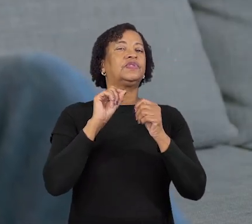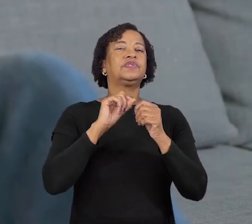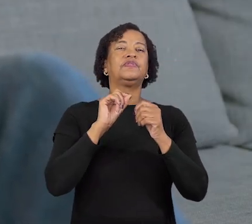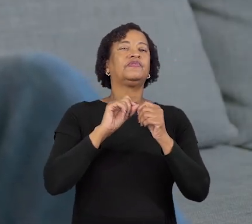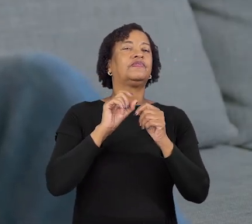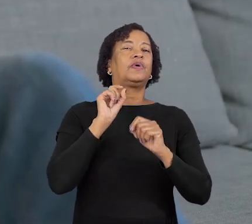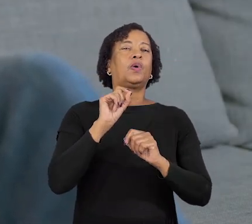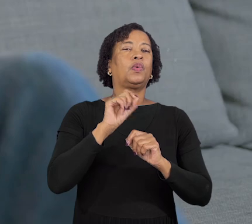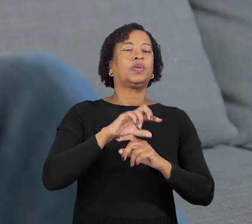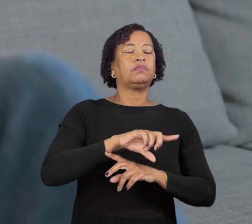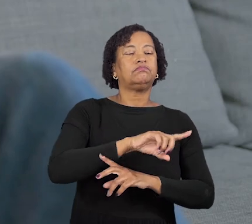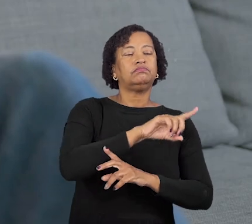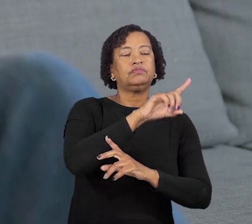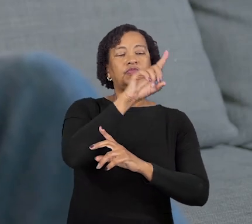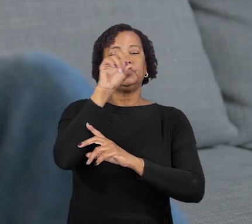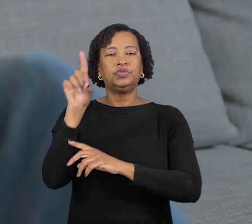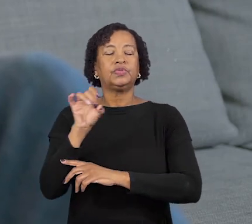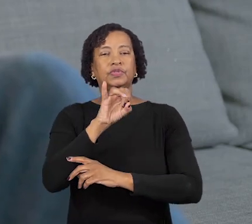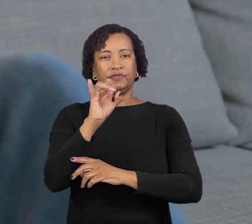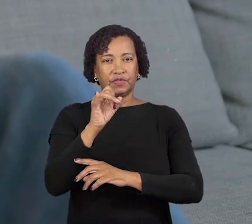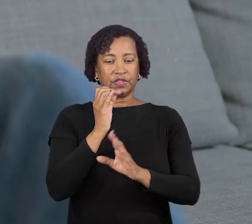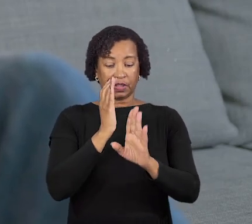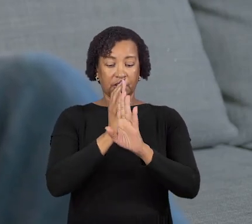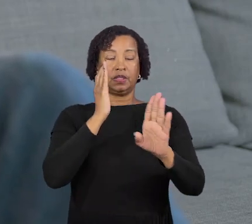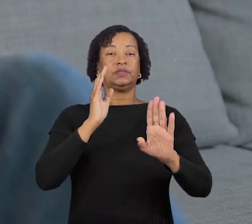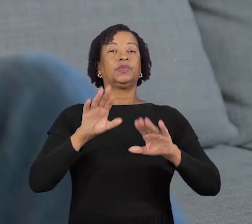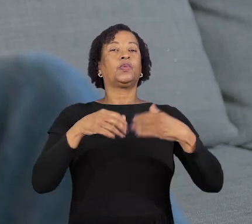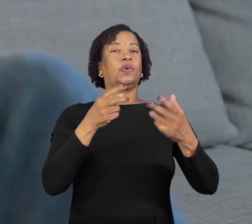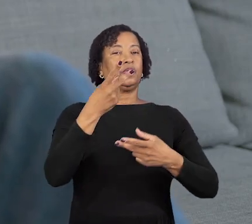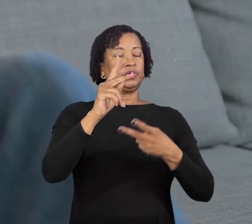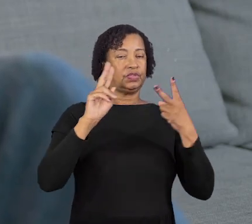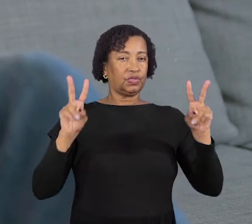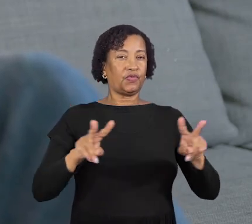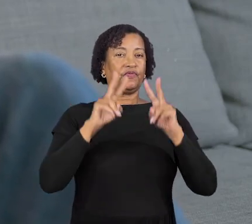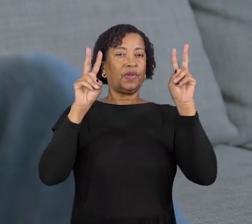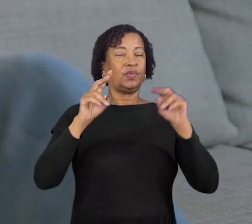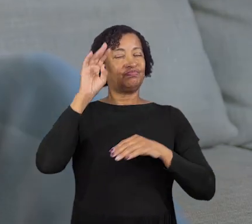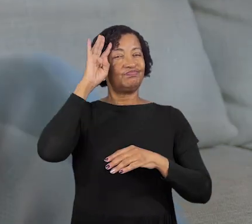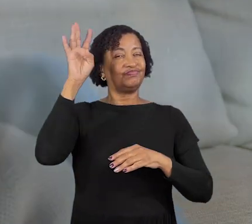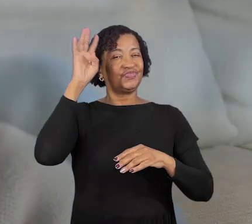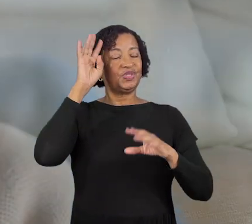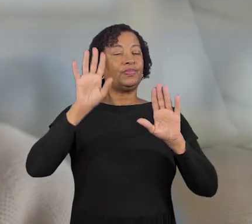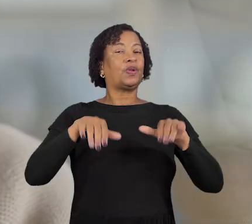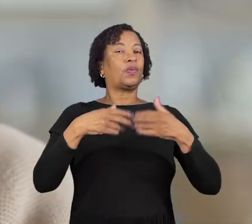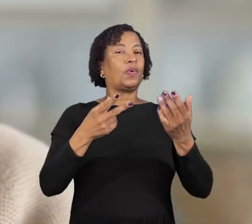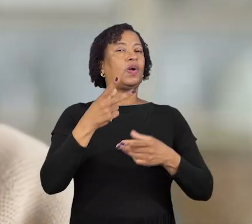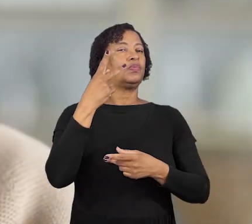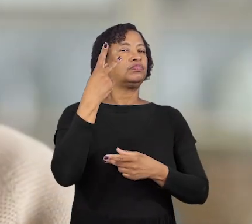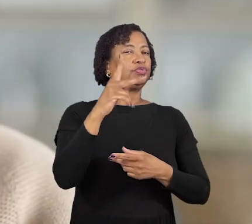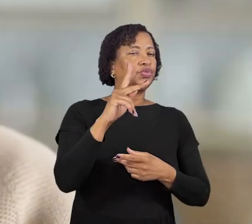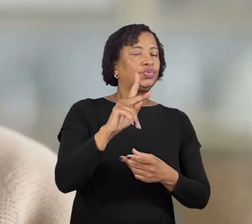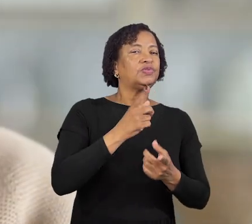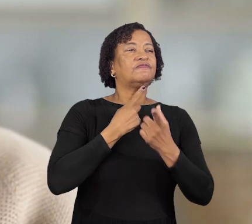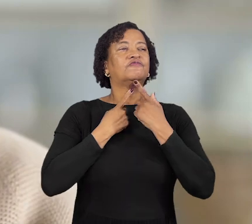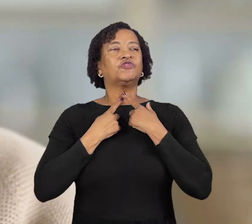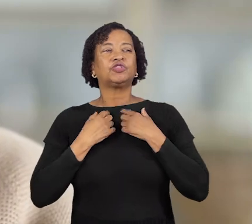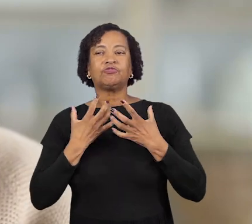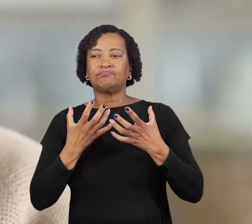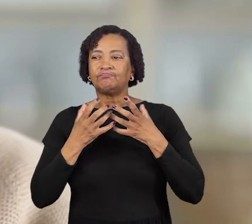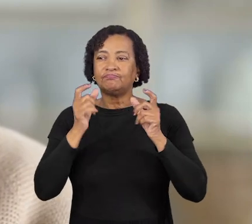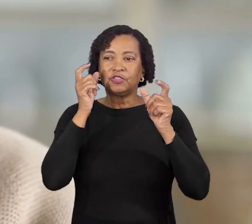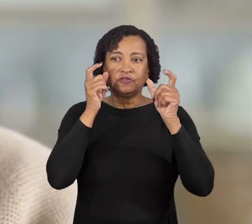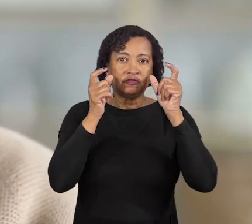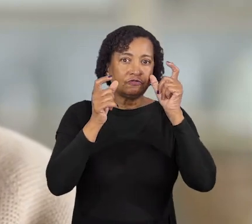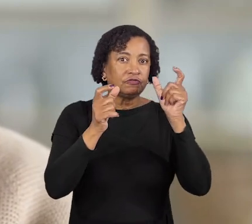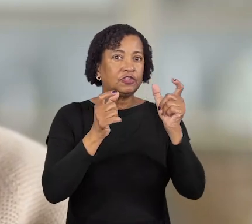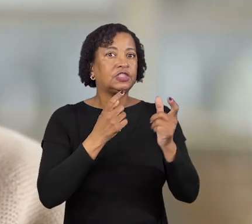fica fazendo o dia todo? Se você quer descobrir quais são seus valores, reflita sobre quais são suas ambições. Se você